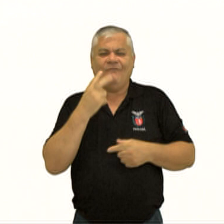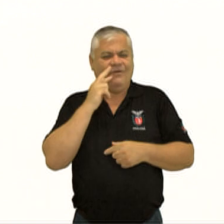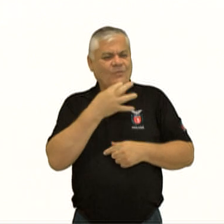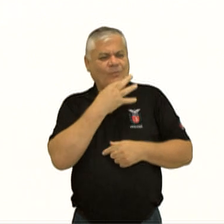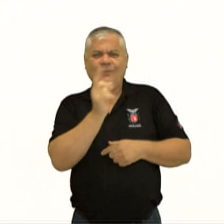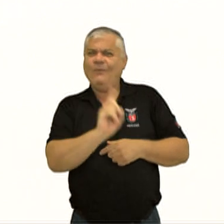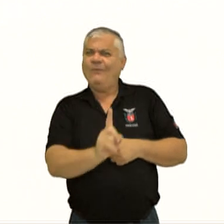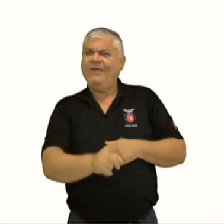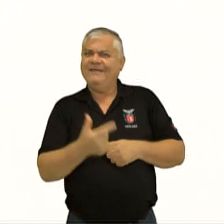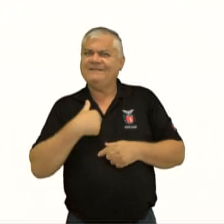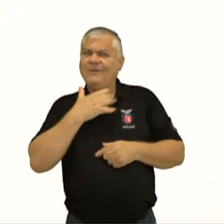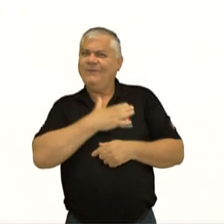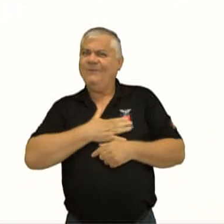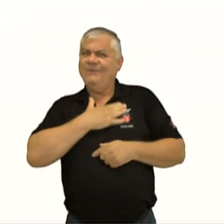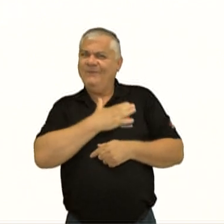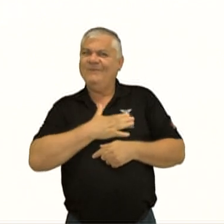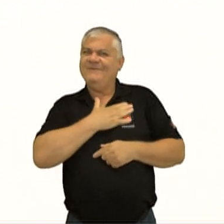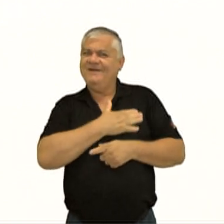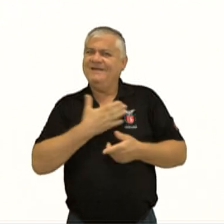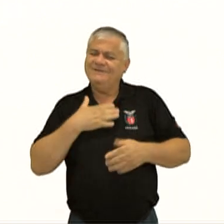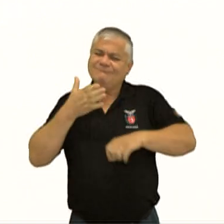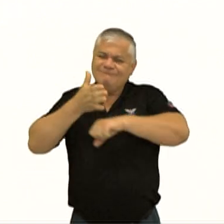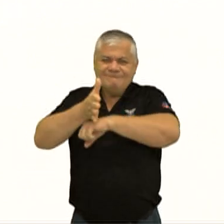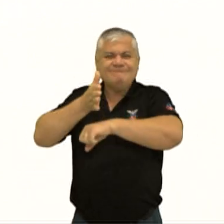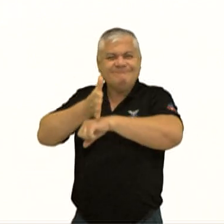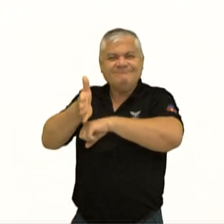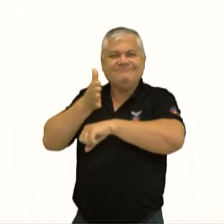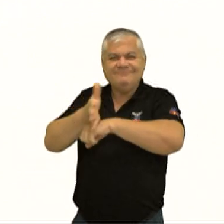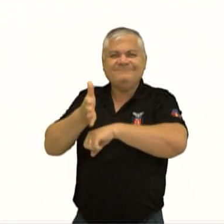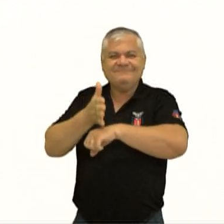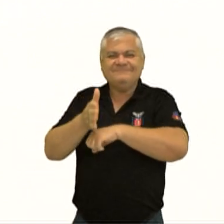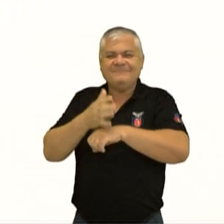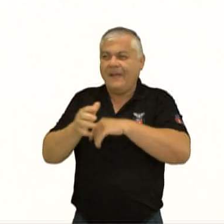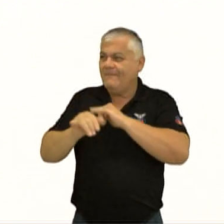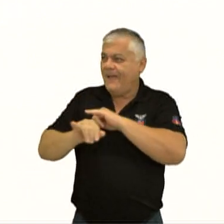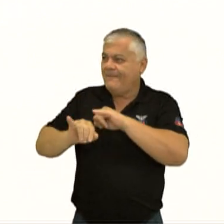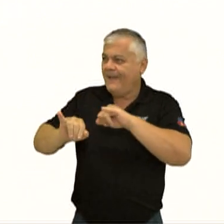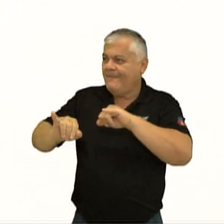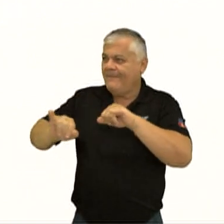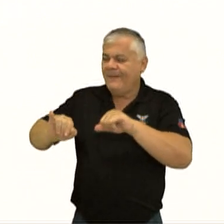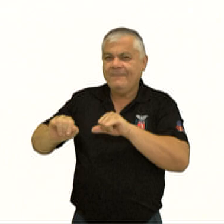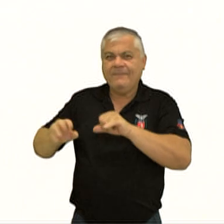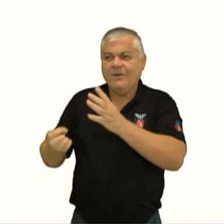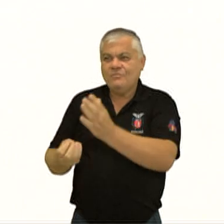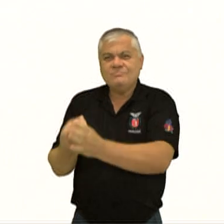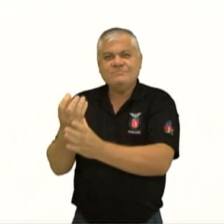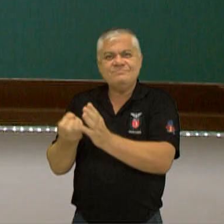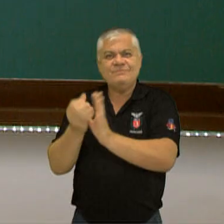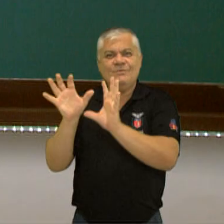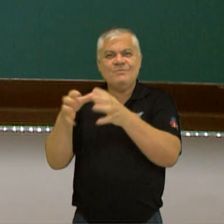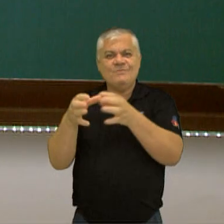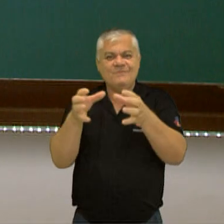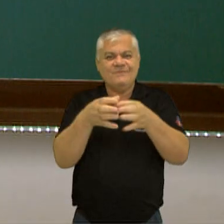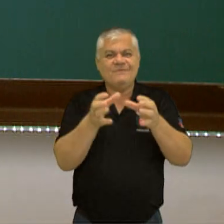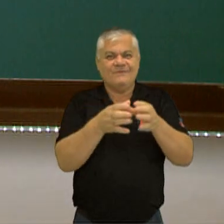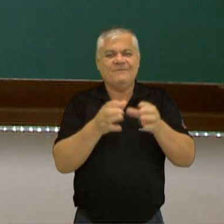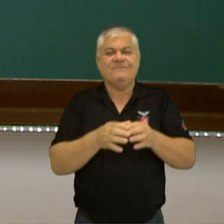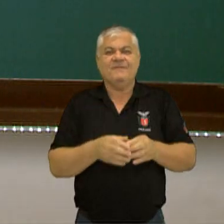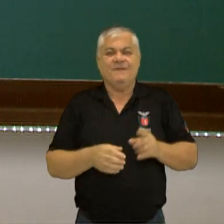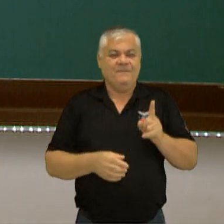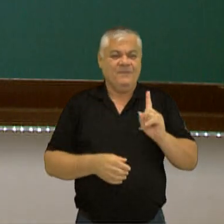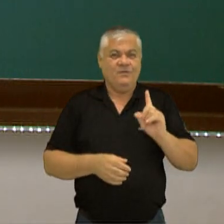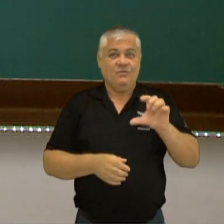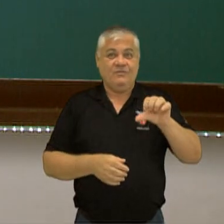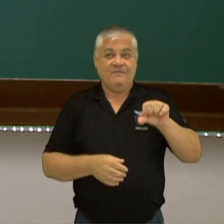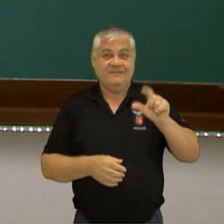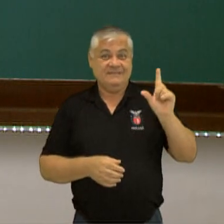conheço, mas eu vi, gostei, comecei a participar, vai aumentando. E com isso, várias equipes surgiram lá na década de 1910 a